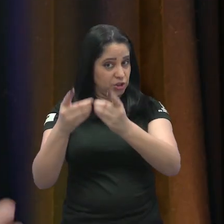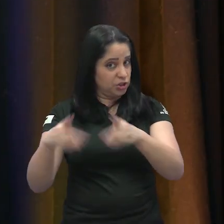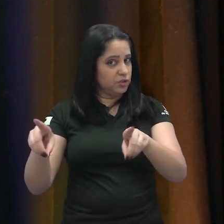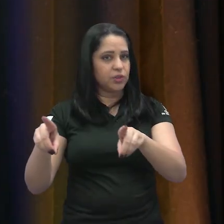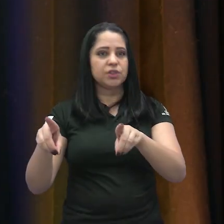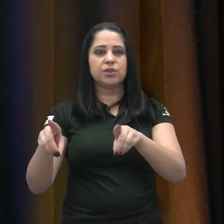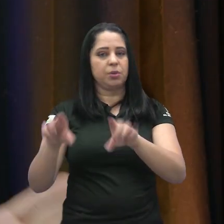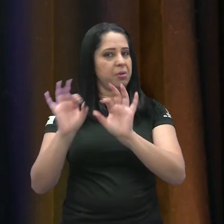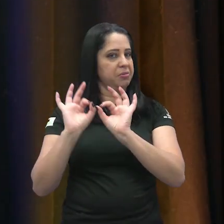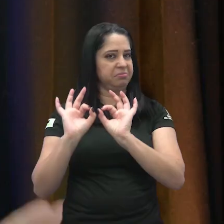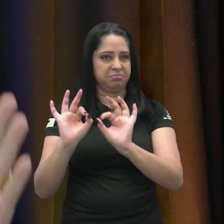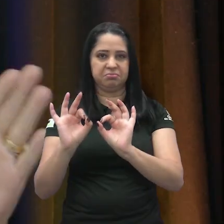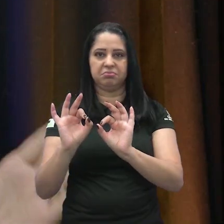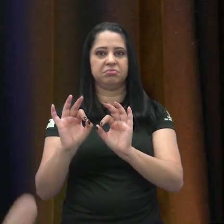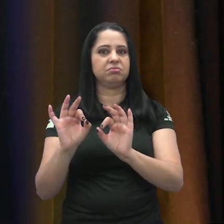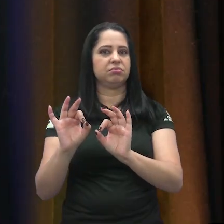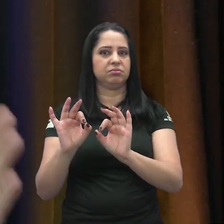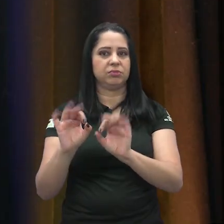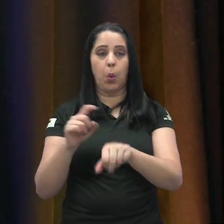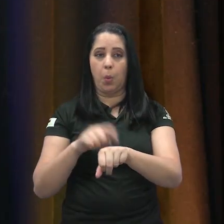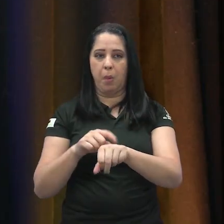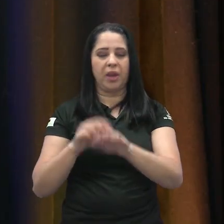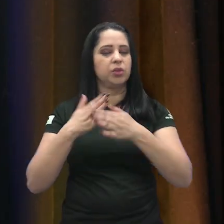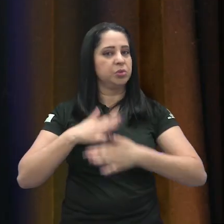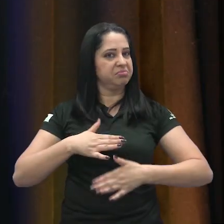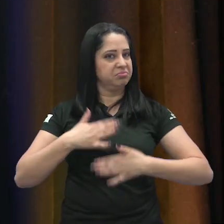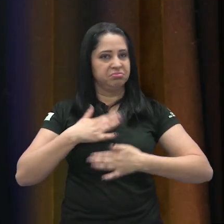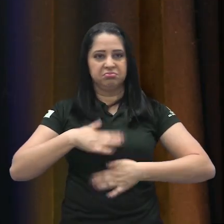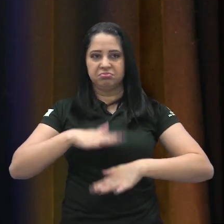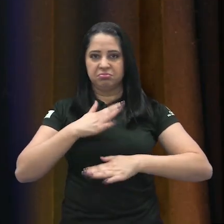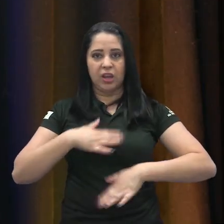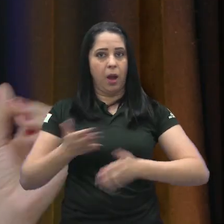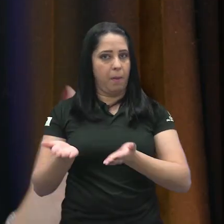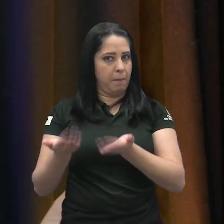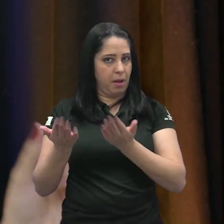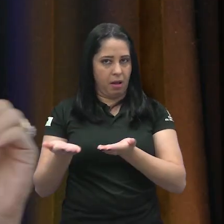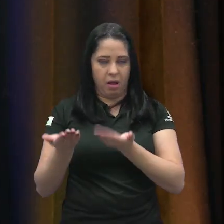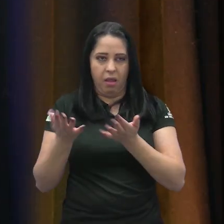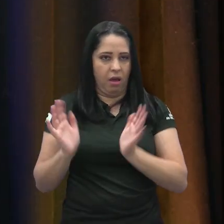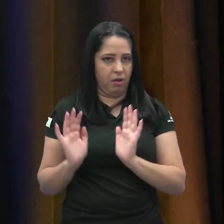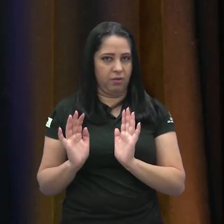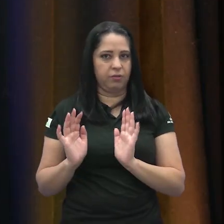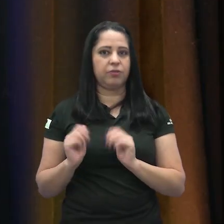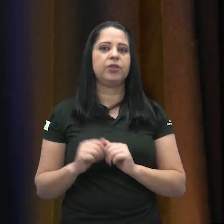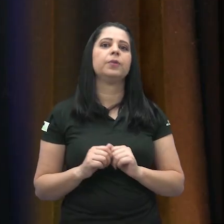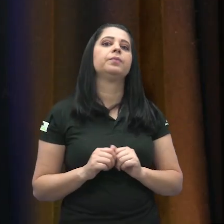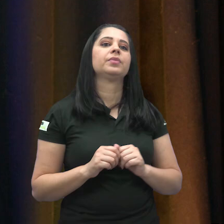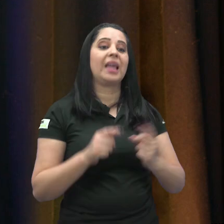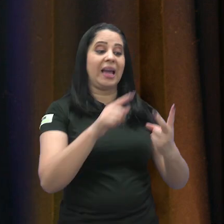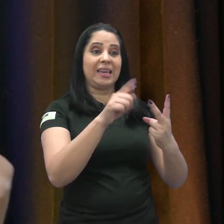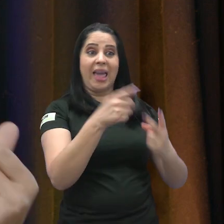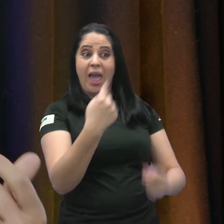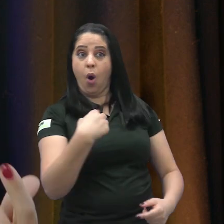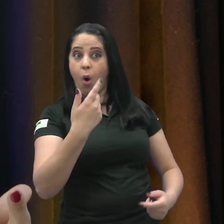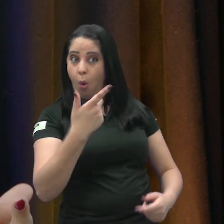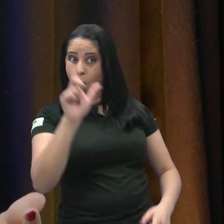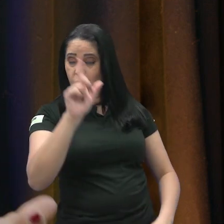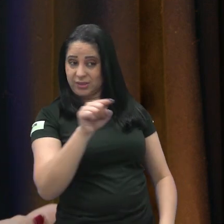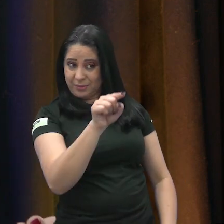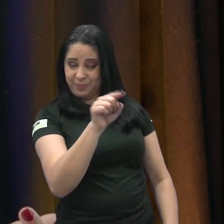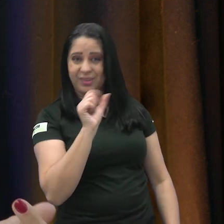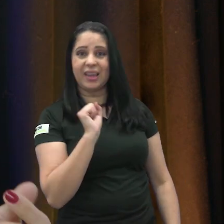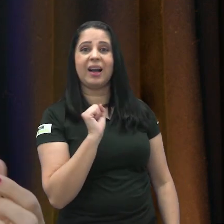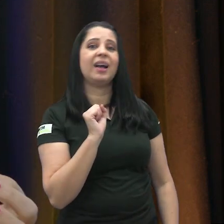teve um divórcio super tranquilo, amigável, em um bom momento. Então ela se fortaleceu para entender que ela precisava dar outro passo. E uma outra também que é